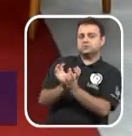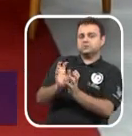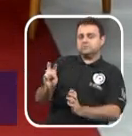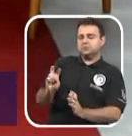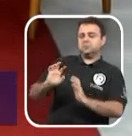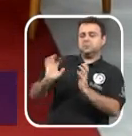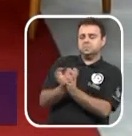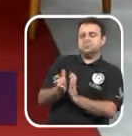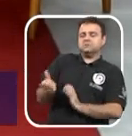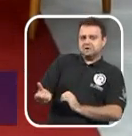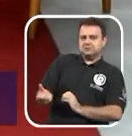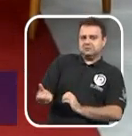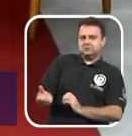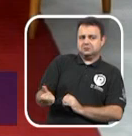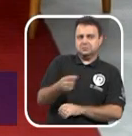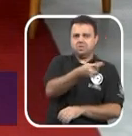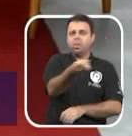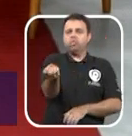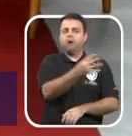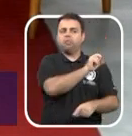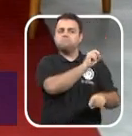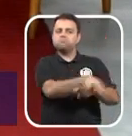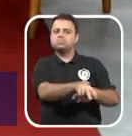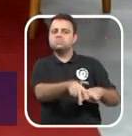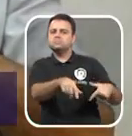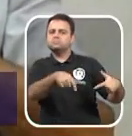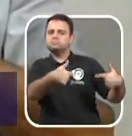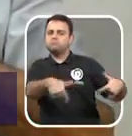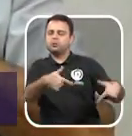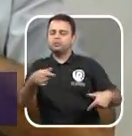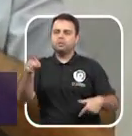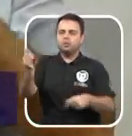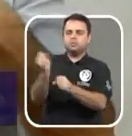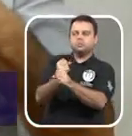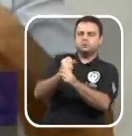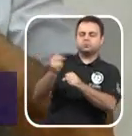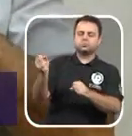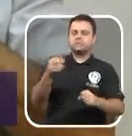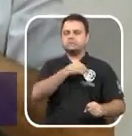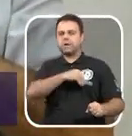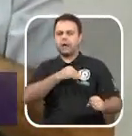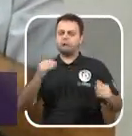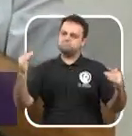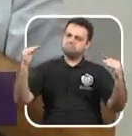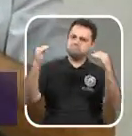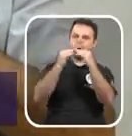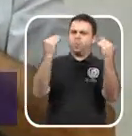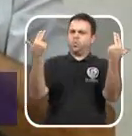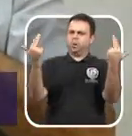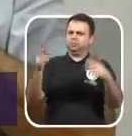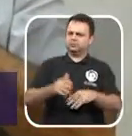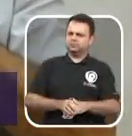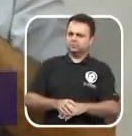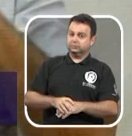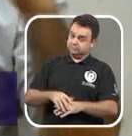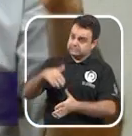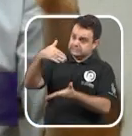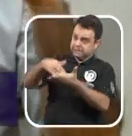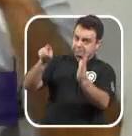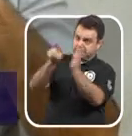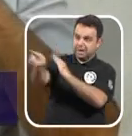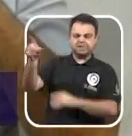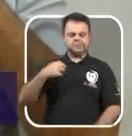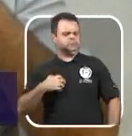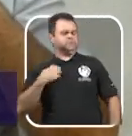mesma coisa que quem está começando agora? A pergunta para o secretário, aí ele ficou um pouco irritado. Ele falou, isso aí vamos resolver depois.